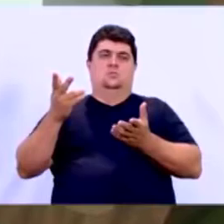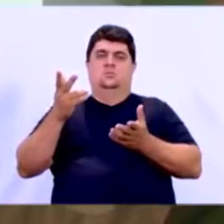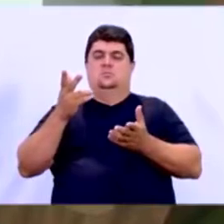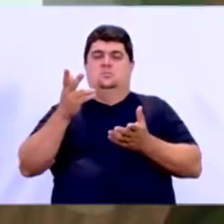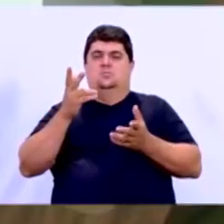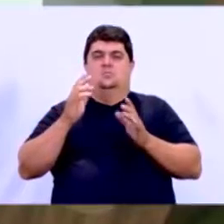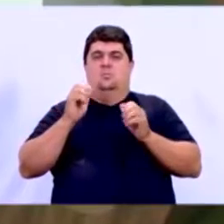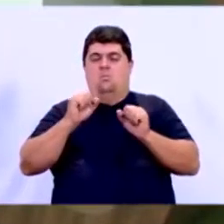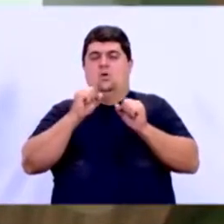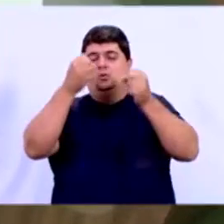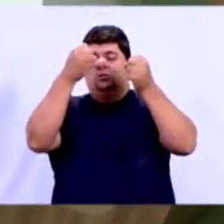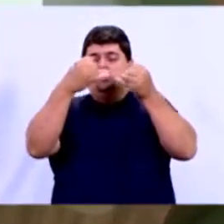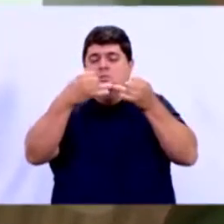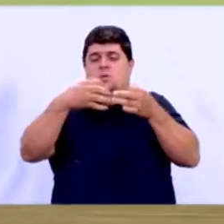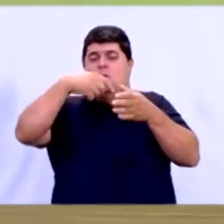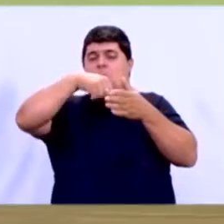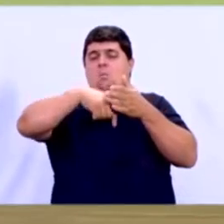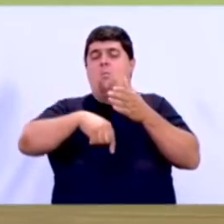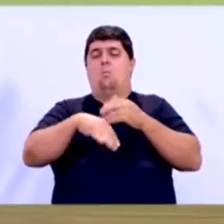pode buscar